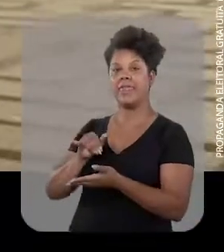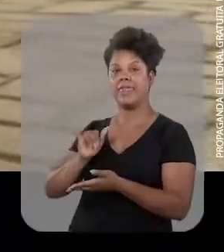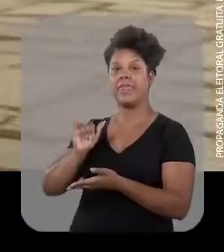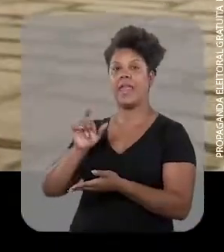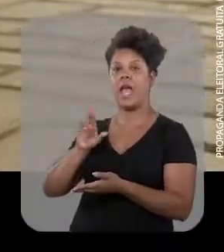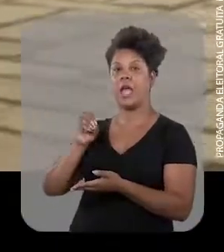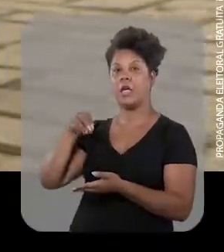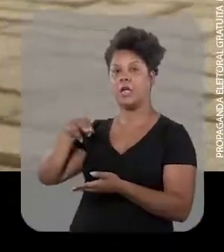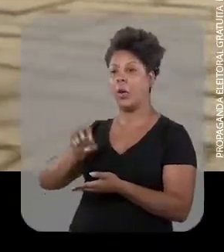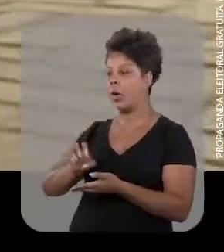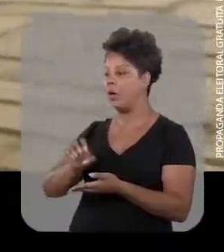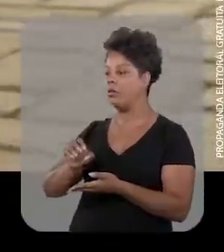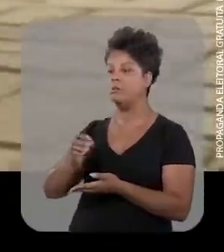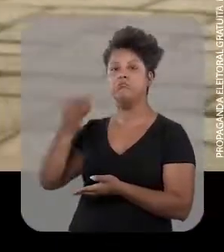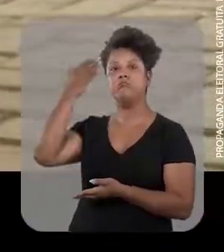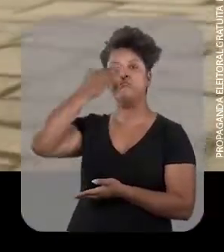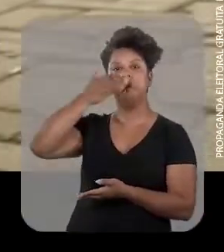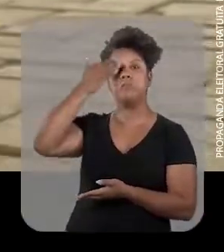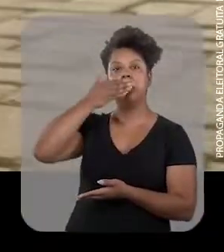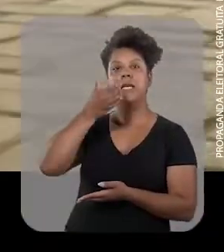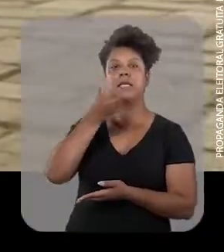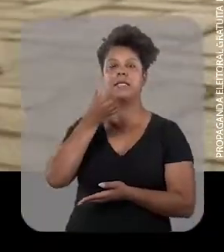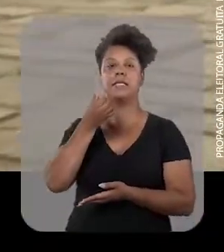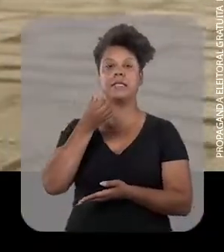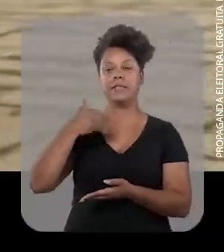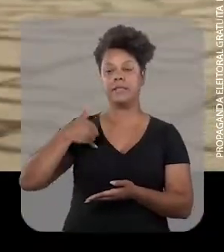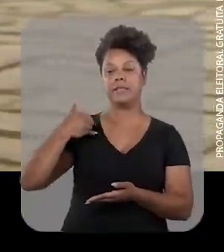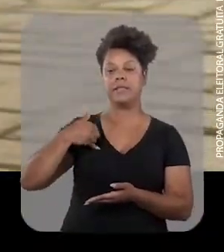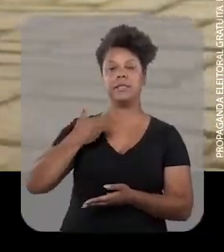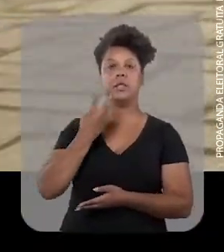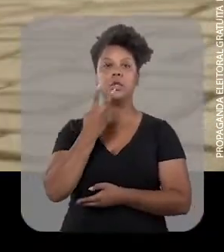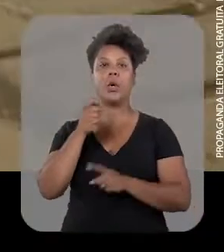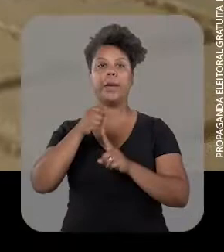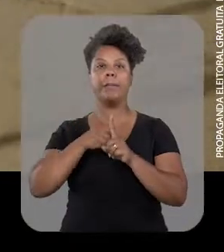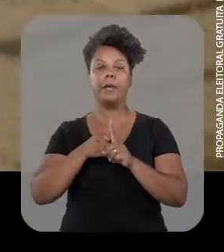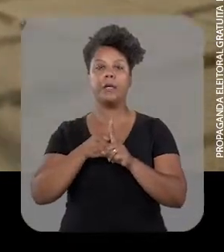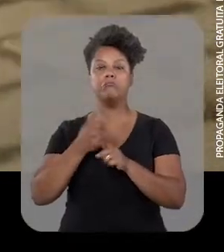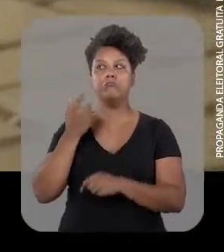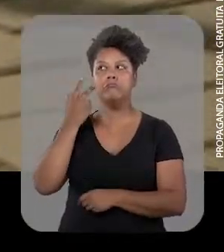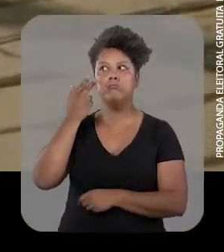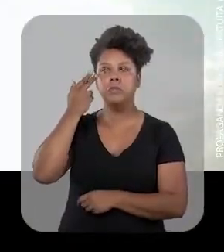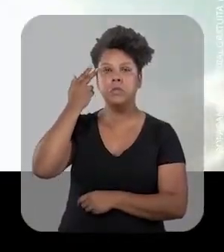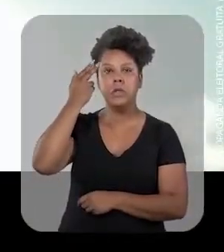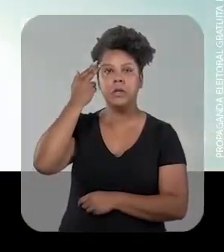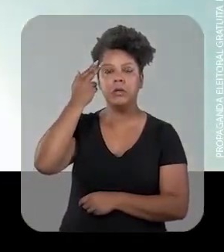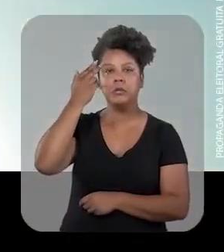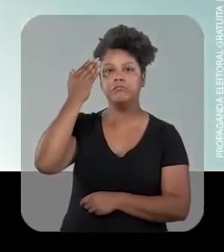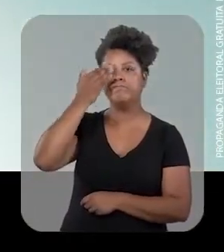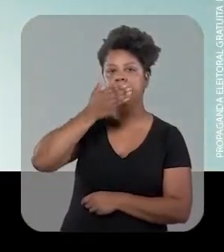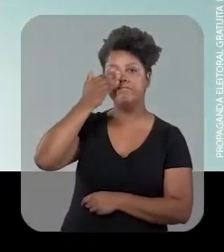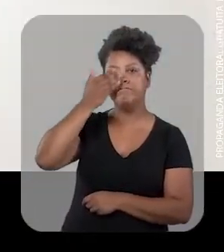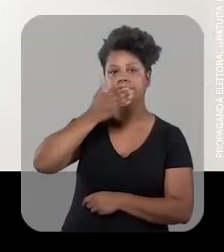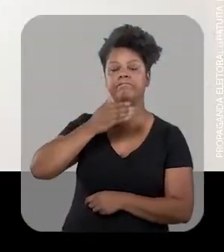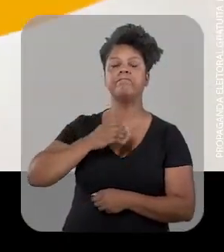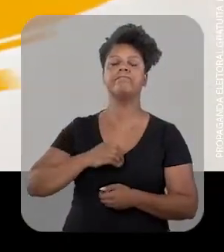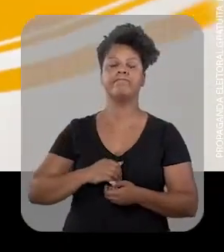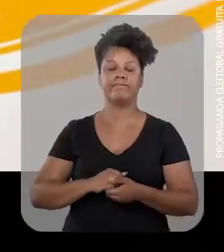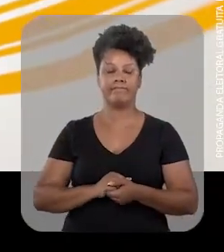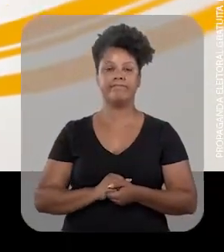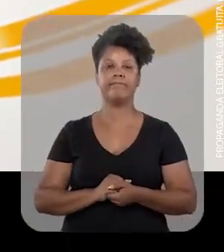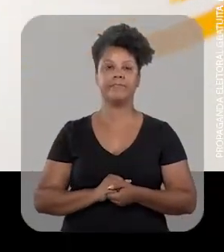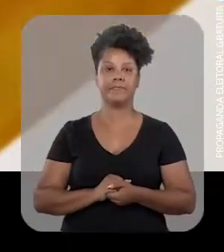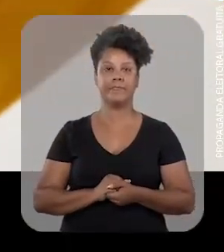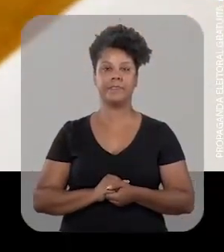o Tyrone perdeu a visão, ele tinha 2 anos e 6 meses, né? Ele fez uma cirurgia e perdeu a visão.